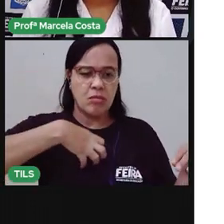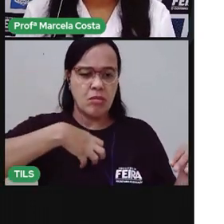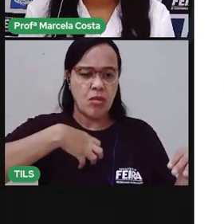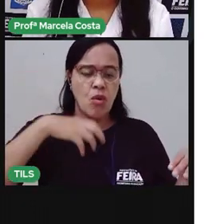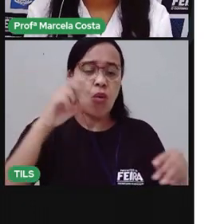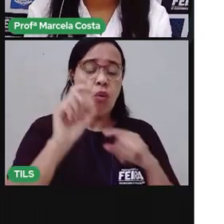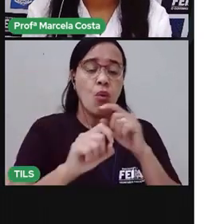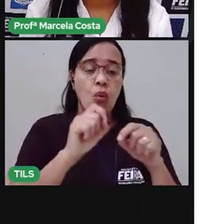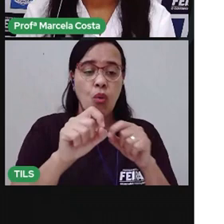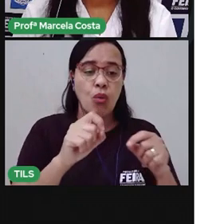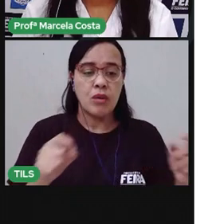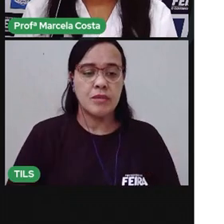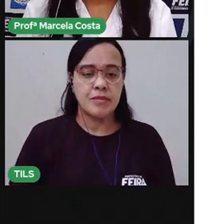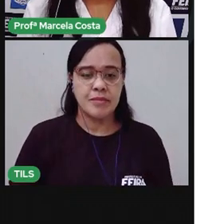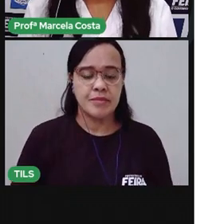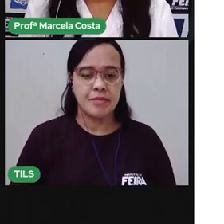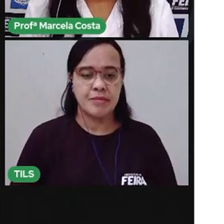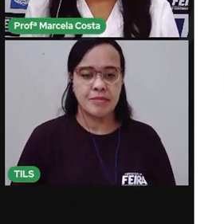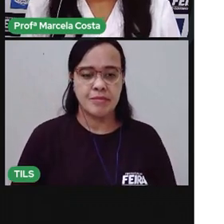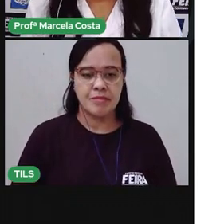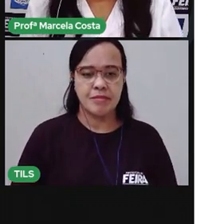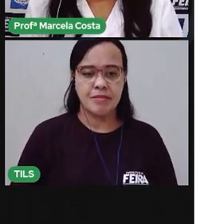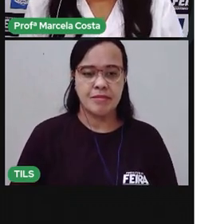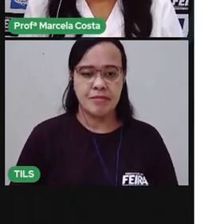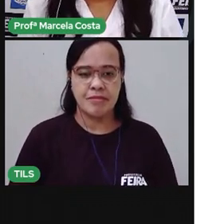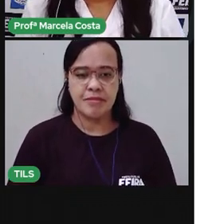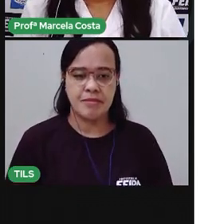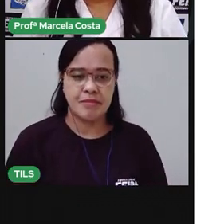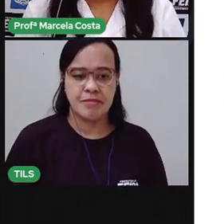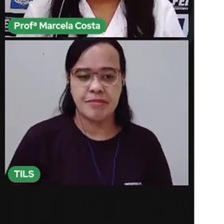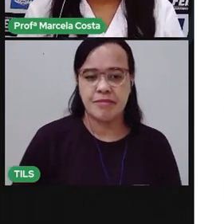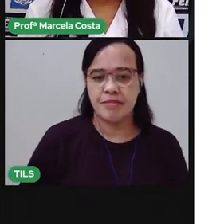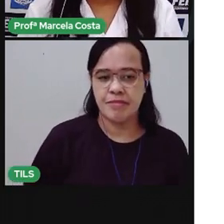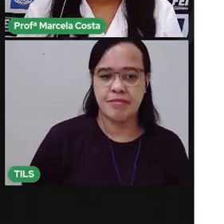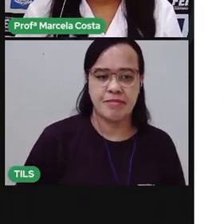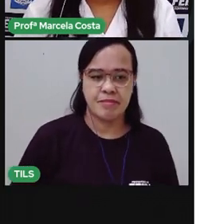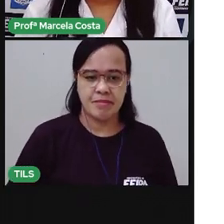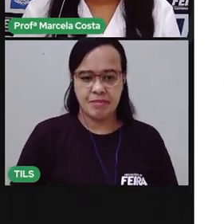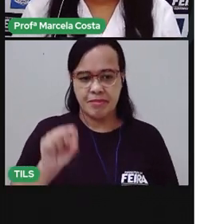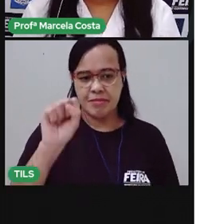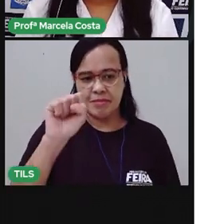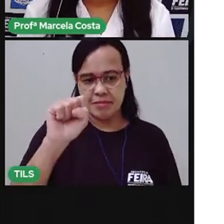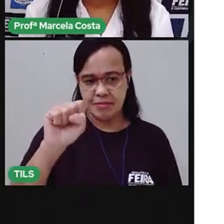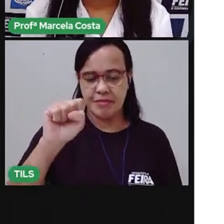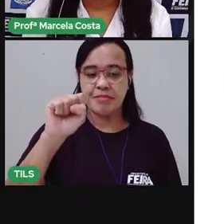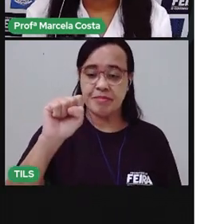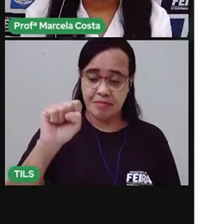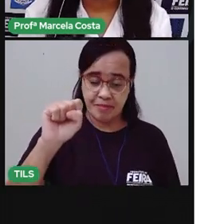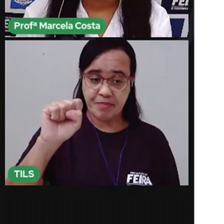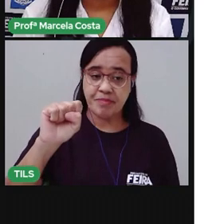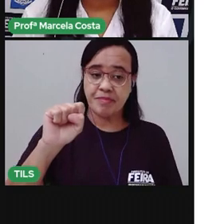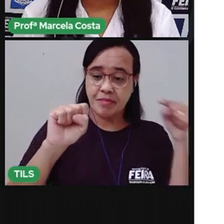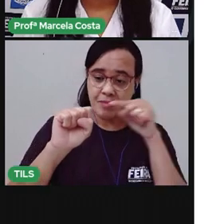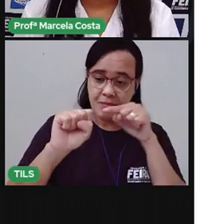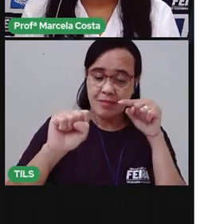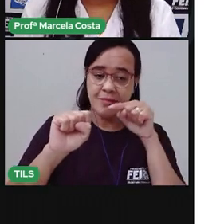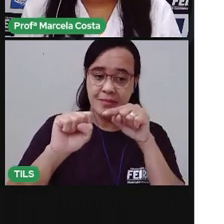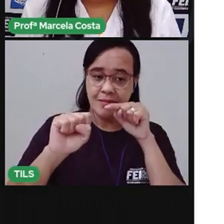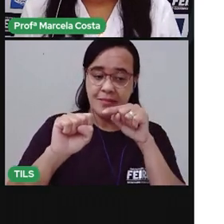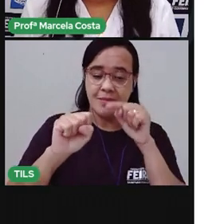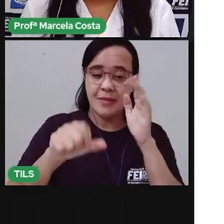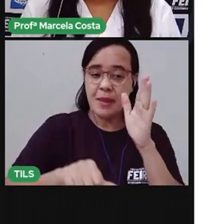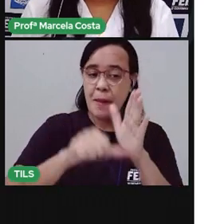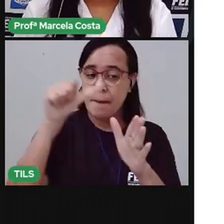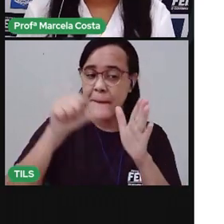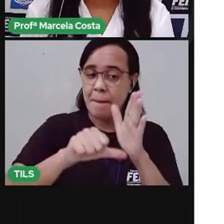E aí esse é o som da letra S nisso a